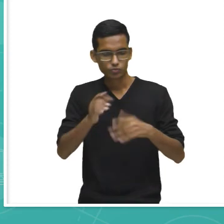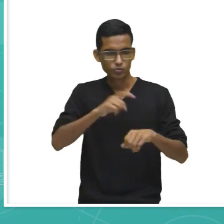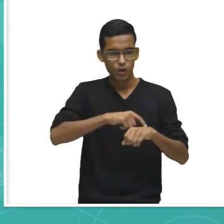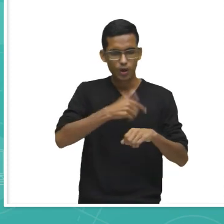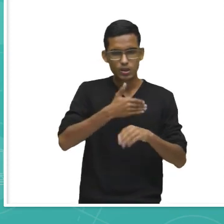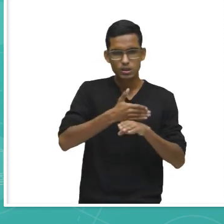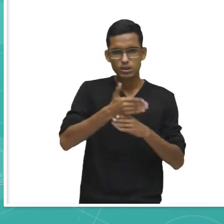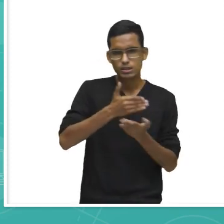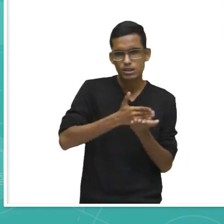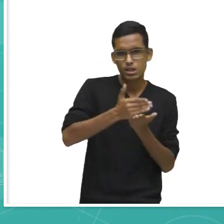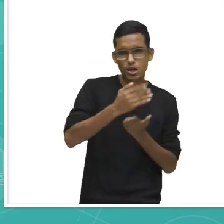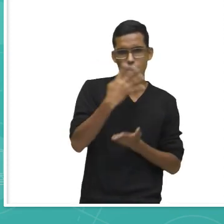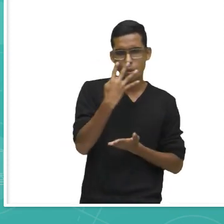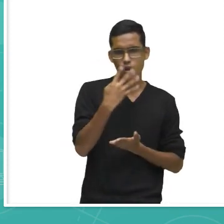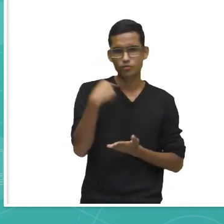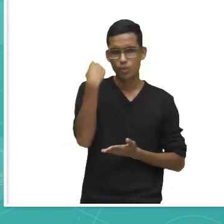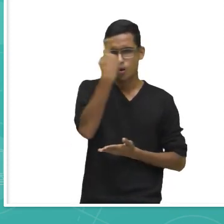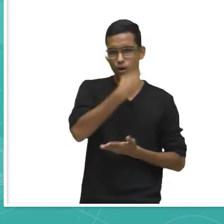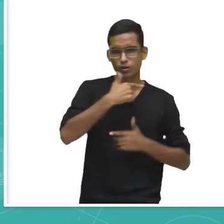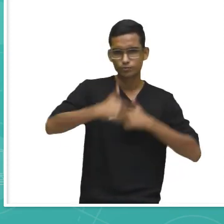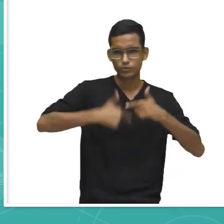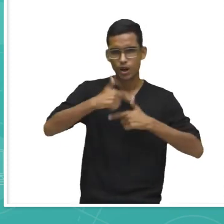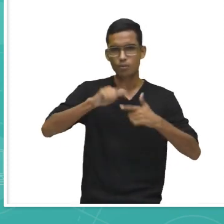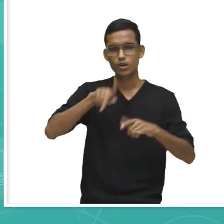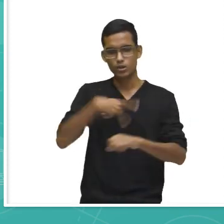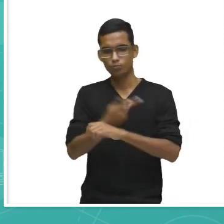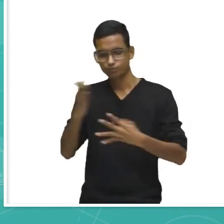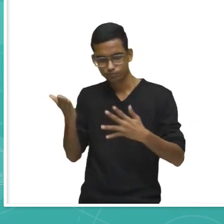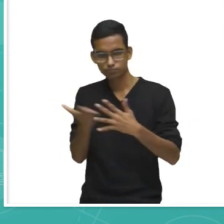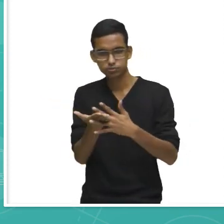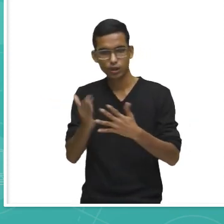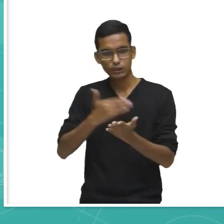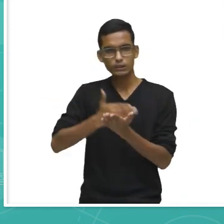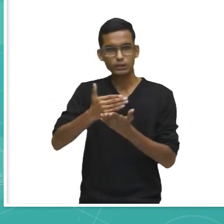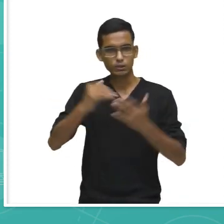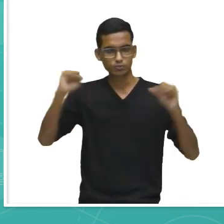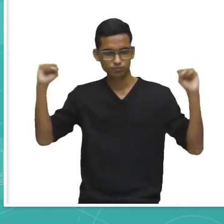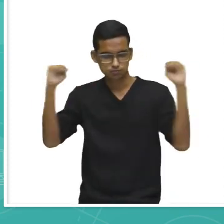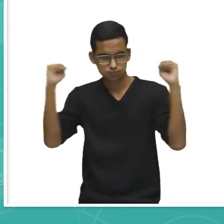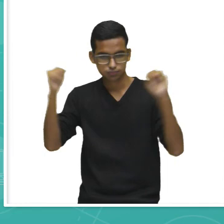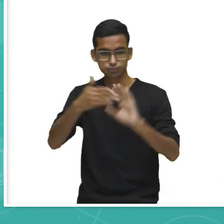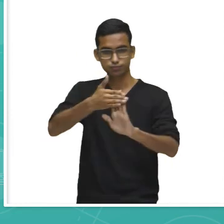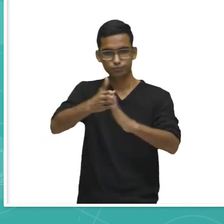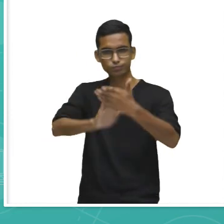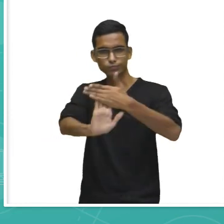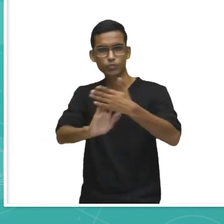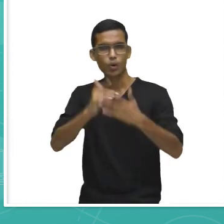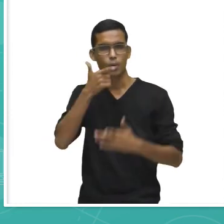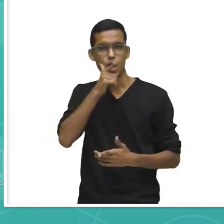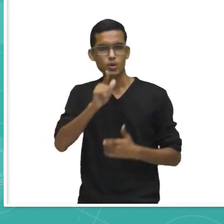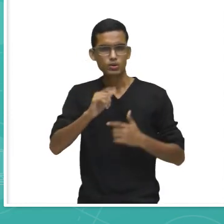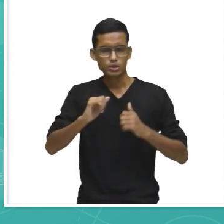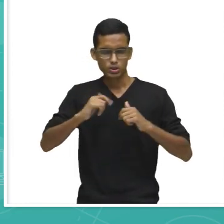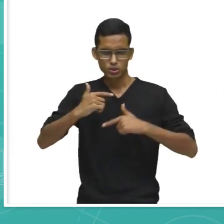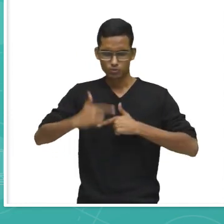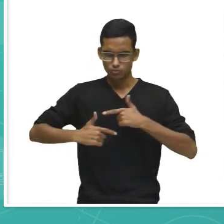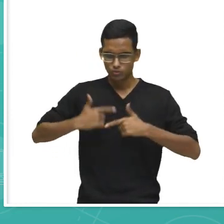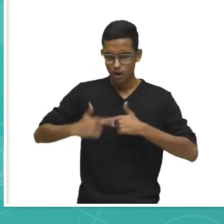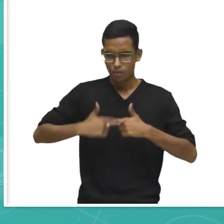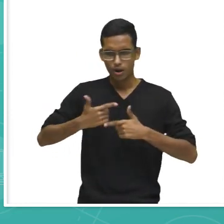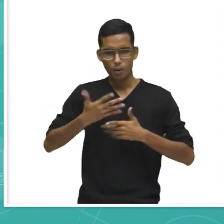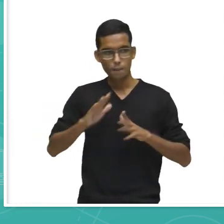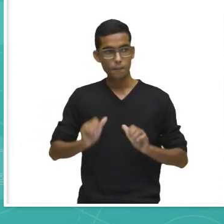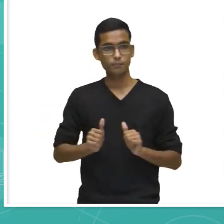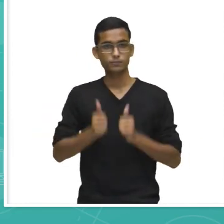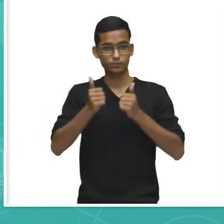um pouquinho de cansaço. Então, essa ginástica laboral, ela vem aí para reativar os ânimos desse profissional e também